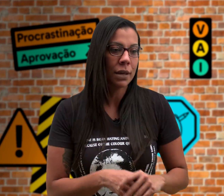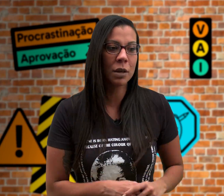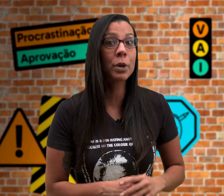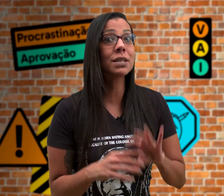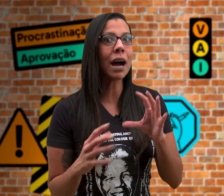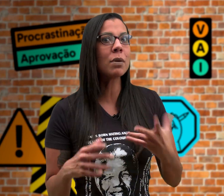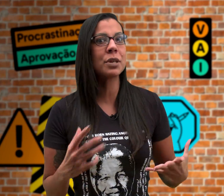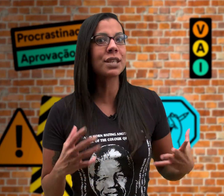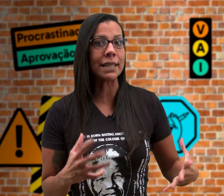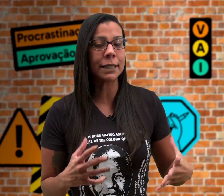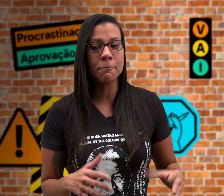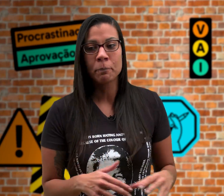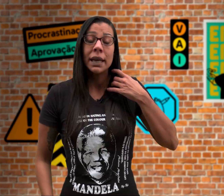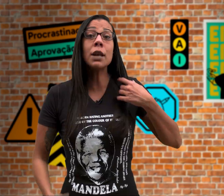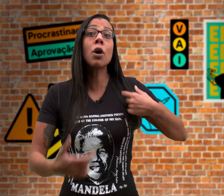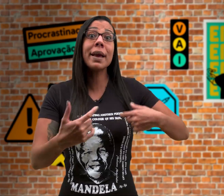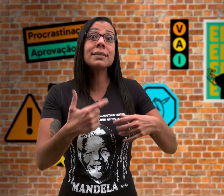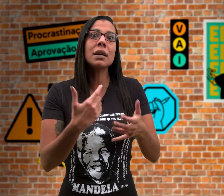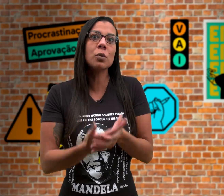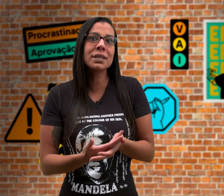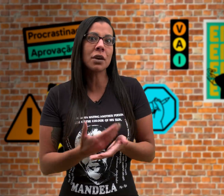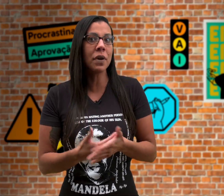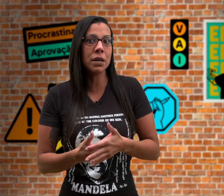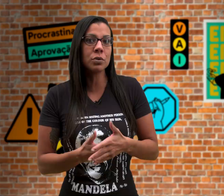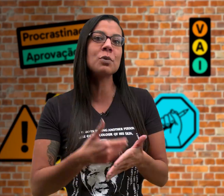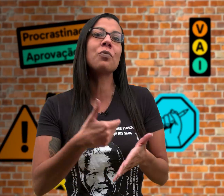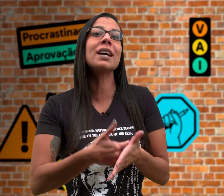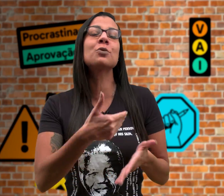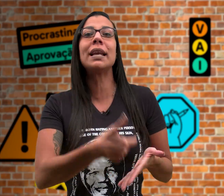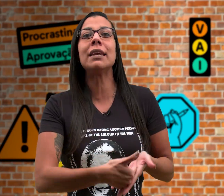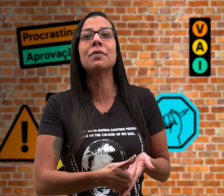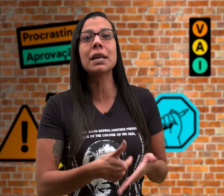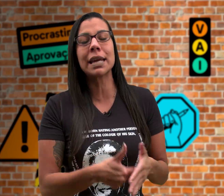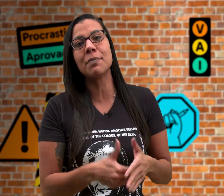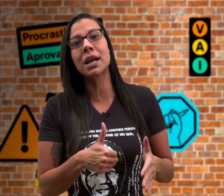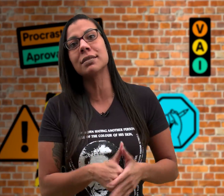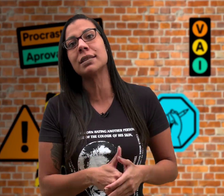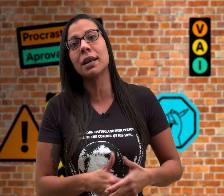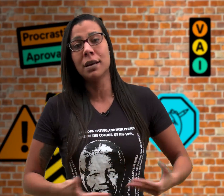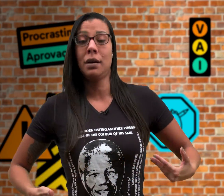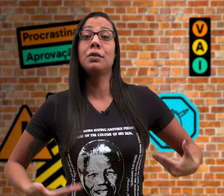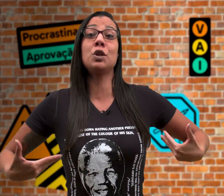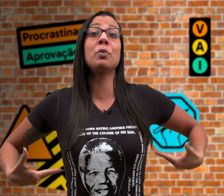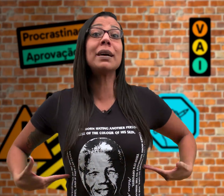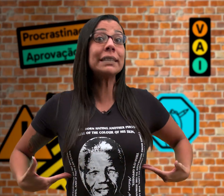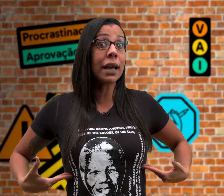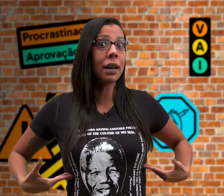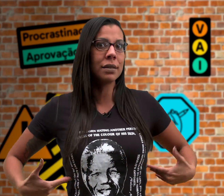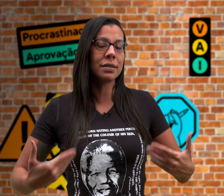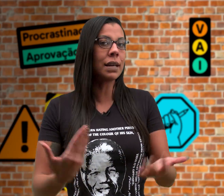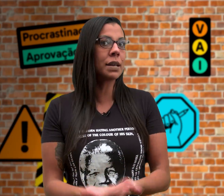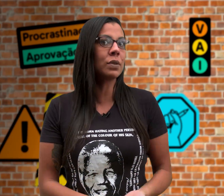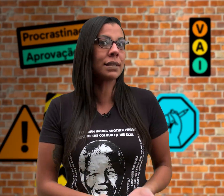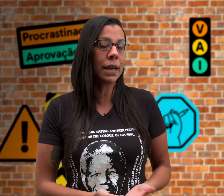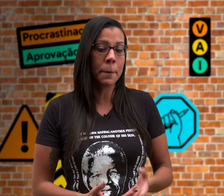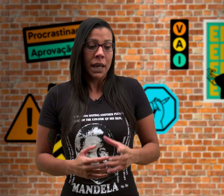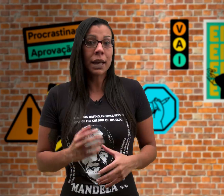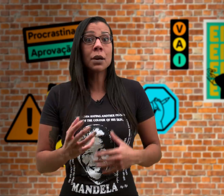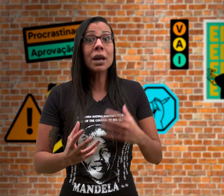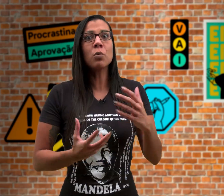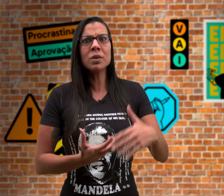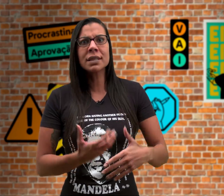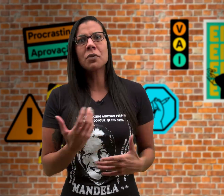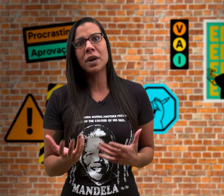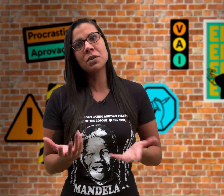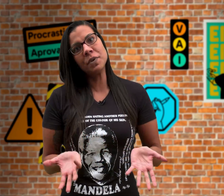Rincón, depois dá uma pesquisada. Ele começa a música falando, meu verso é livre, ninguém me cancela, tipo Mandela saindo da cela. É